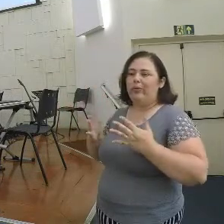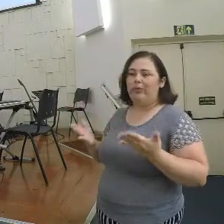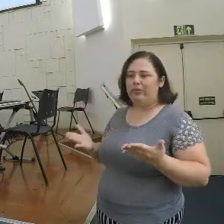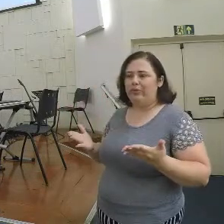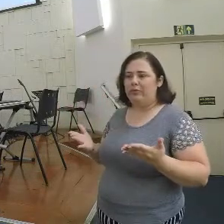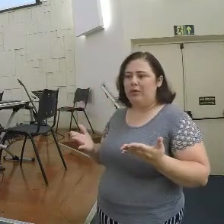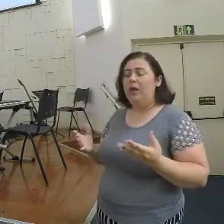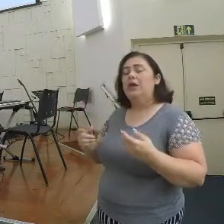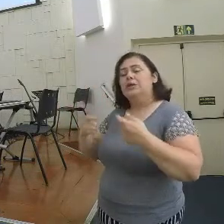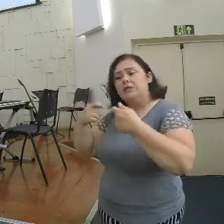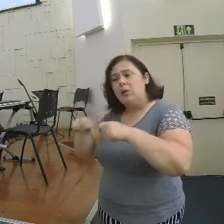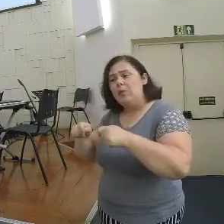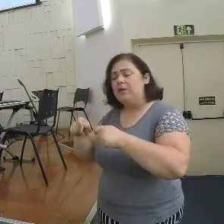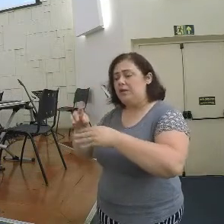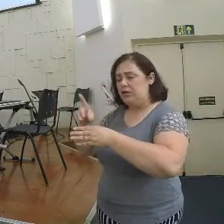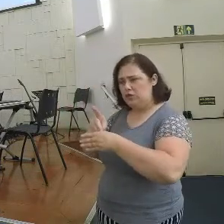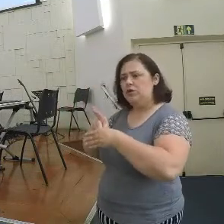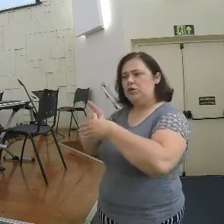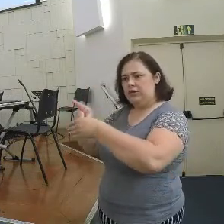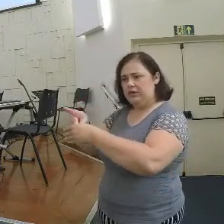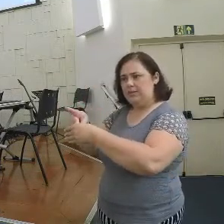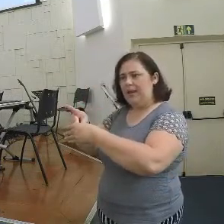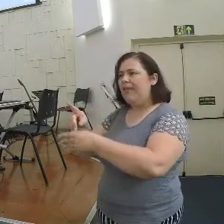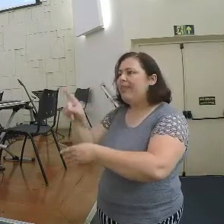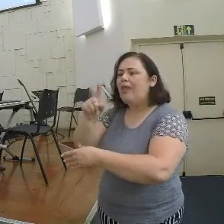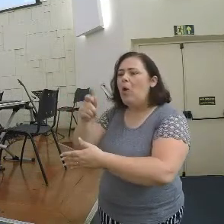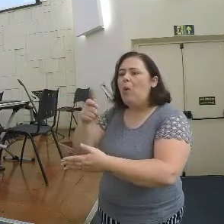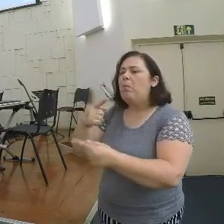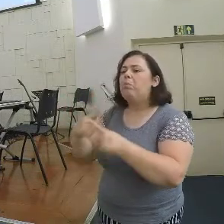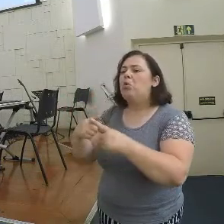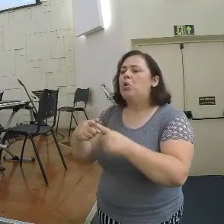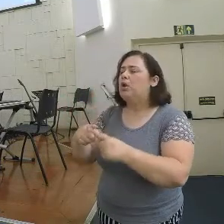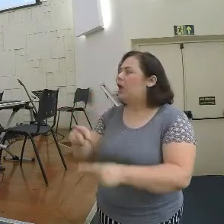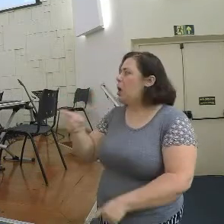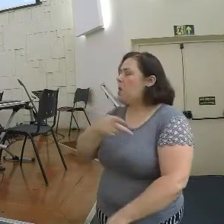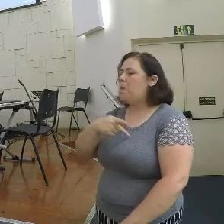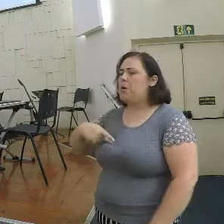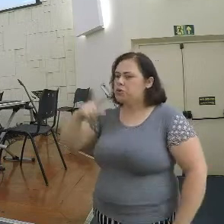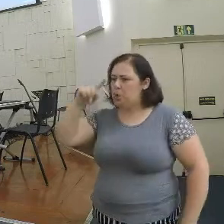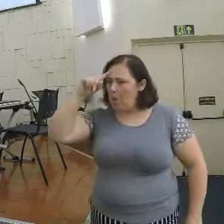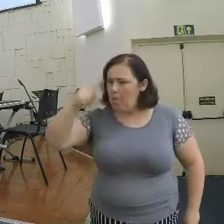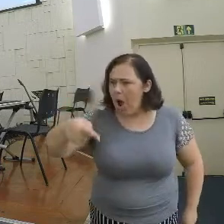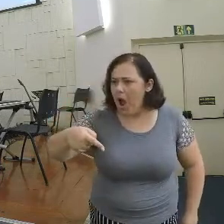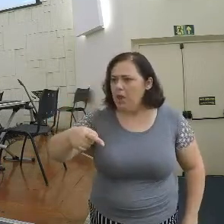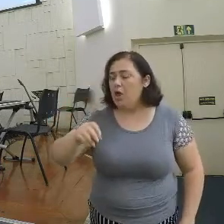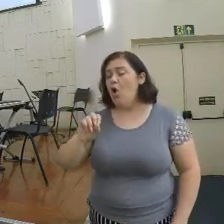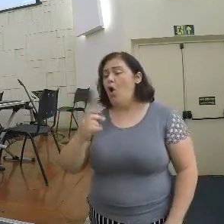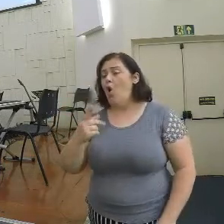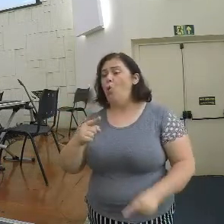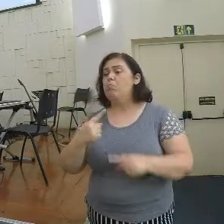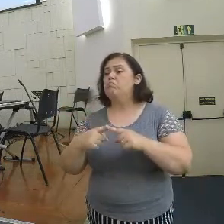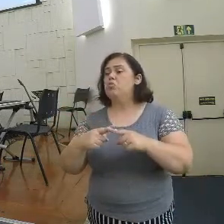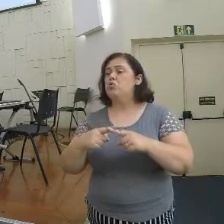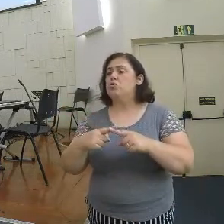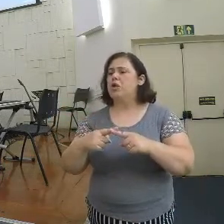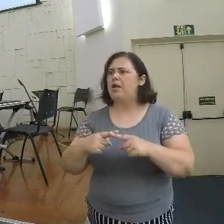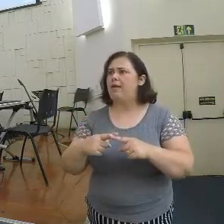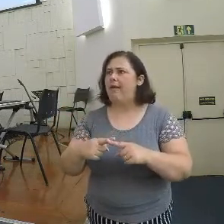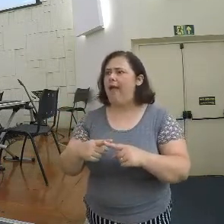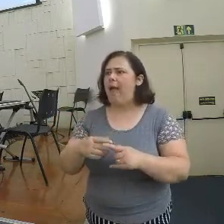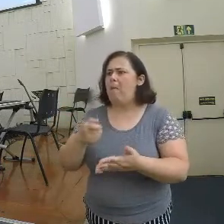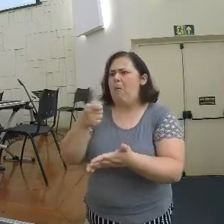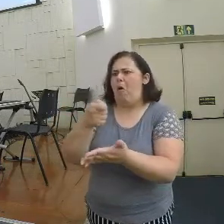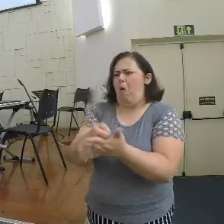que Jesus é sacerdote segundo a ordem de Melquisedeque, que antes da lei recebeu os dízimos do melhor que